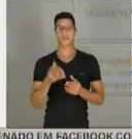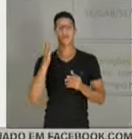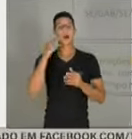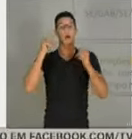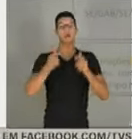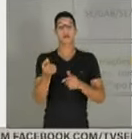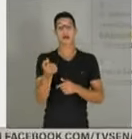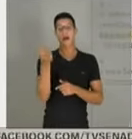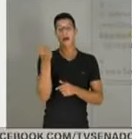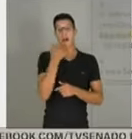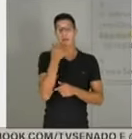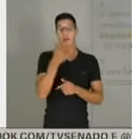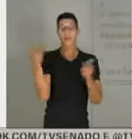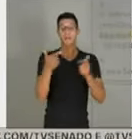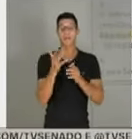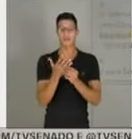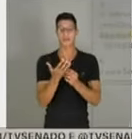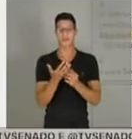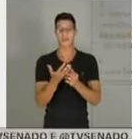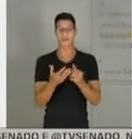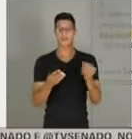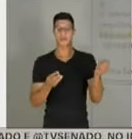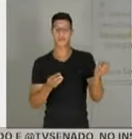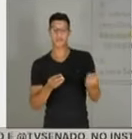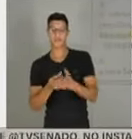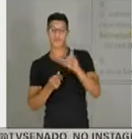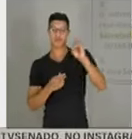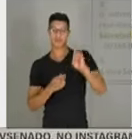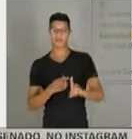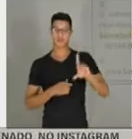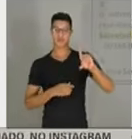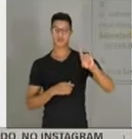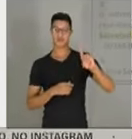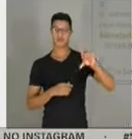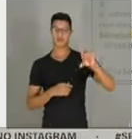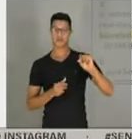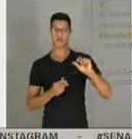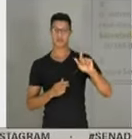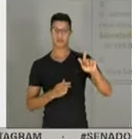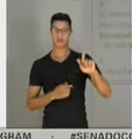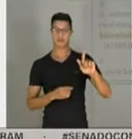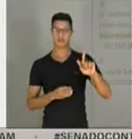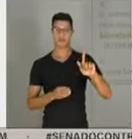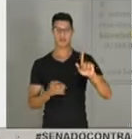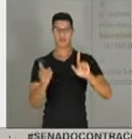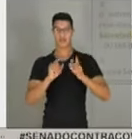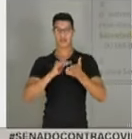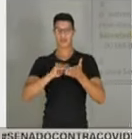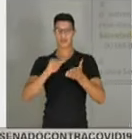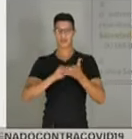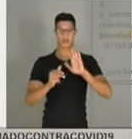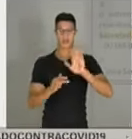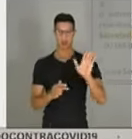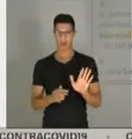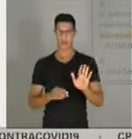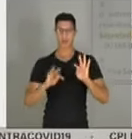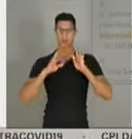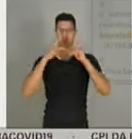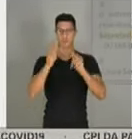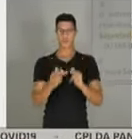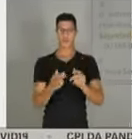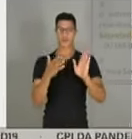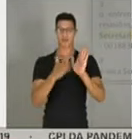pronta? Próximo, por favor. Vem o novo diretor da DELOG e diz: não, secretário executivo, toda